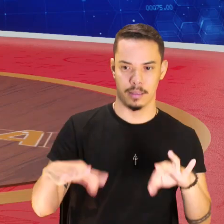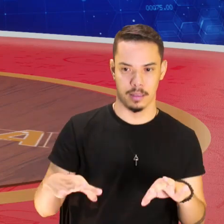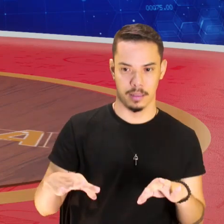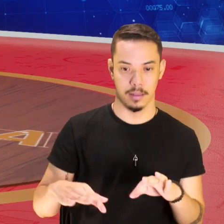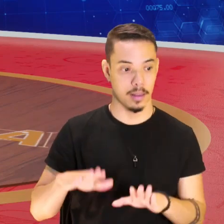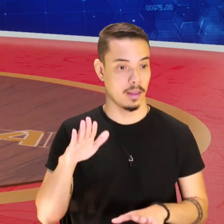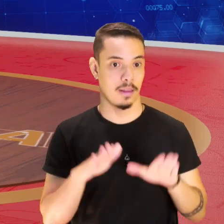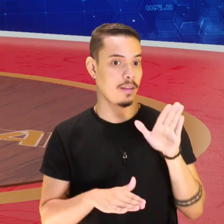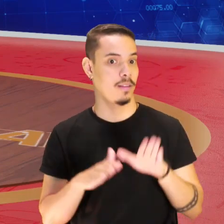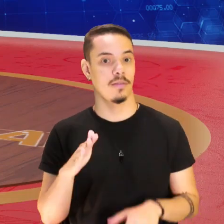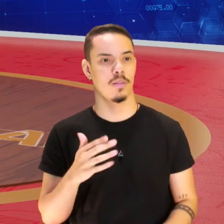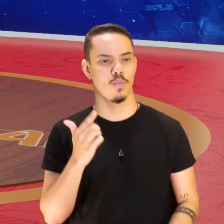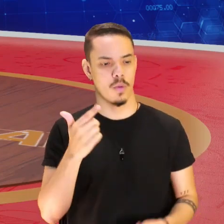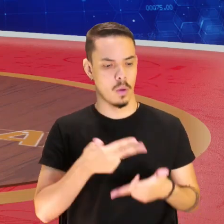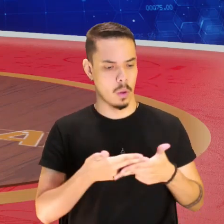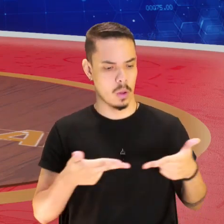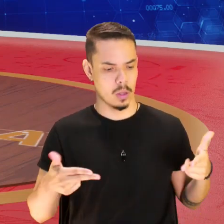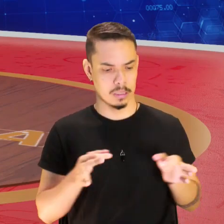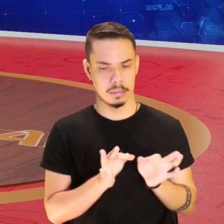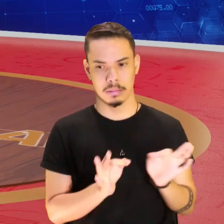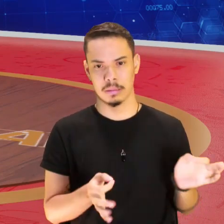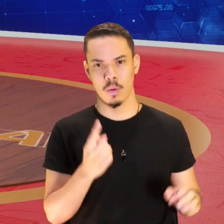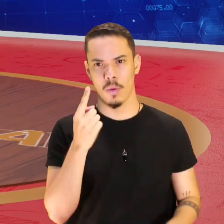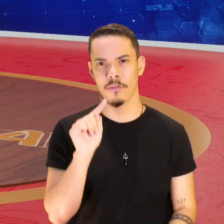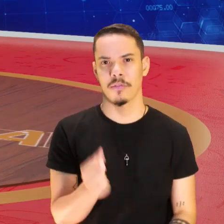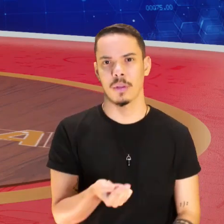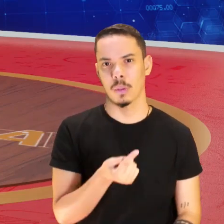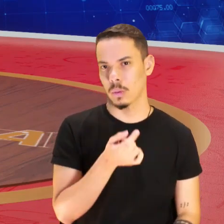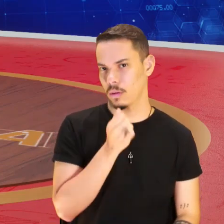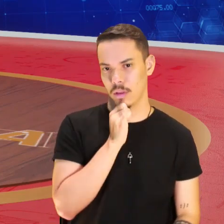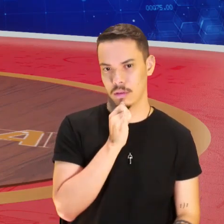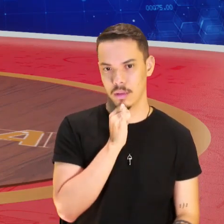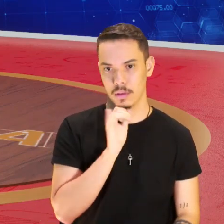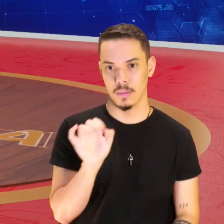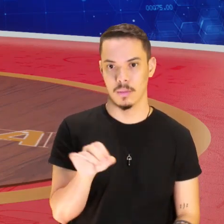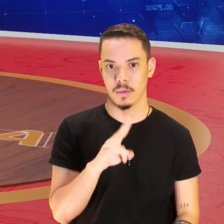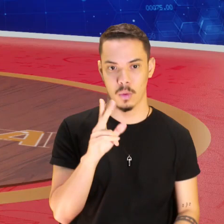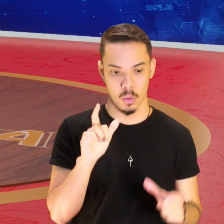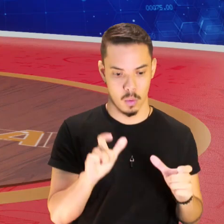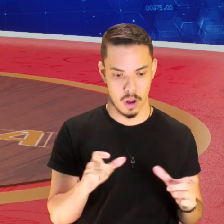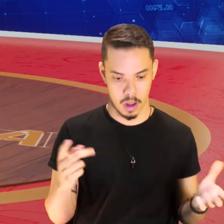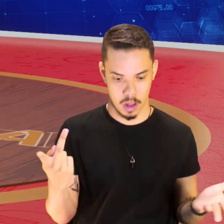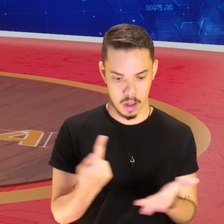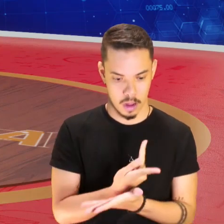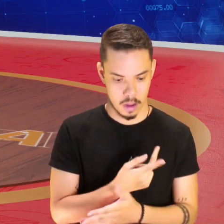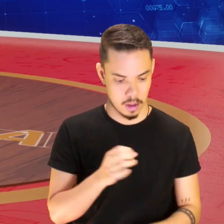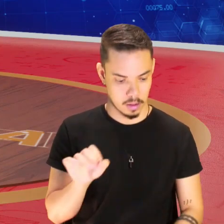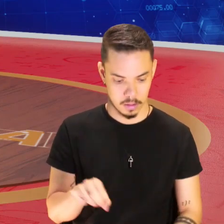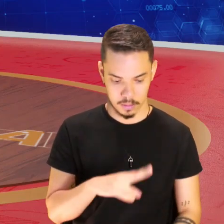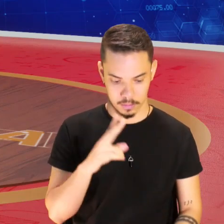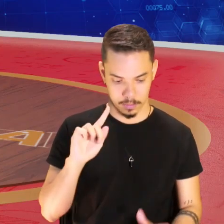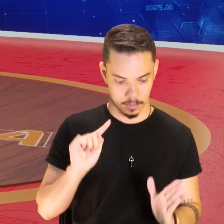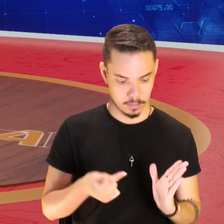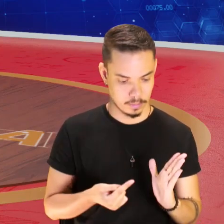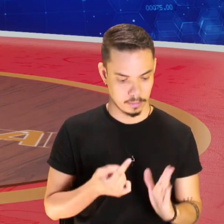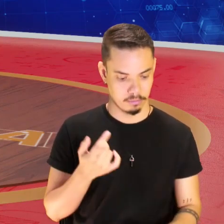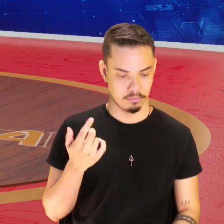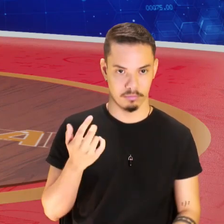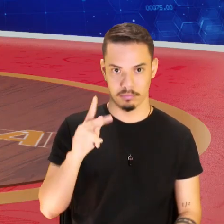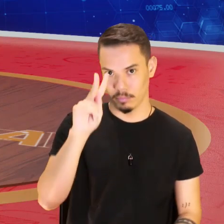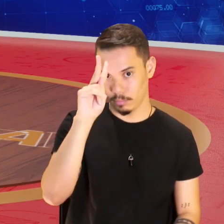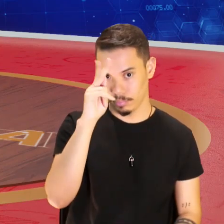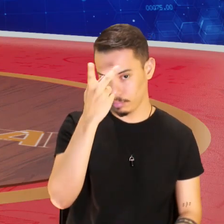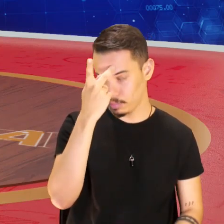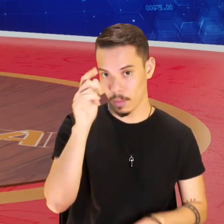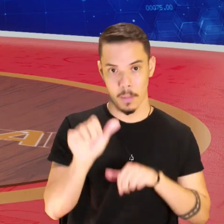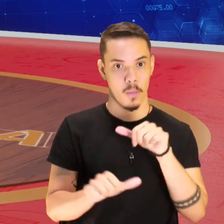às vezes uma coisinha ali, uma vírgula no lugar errado, ou uma vírgula não lida, muda